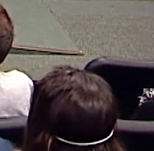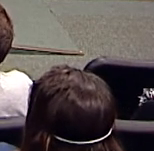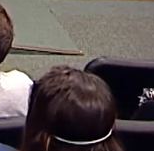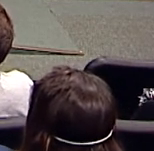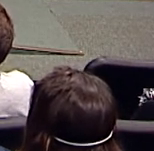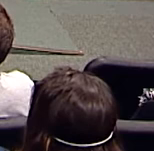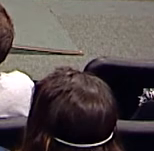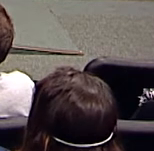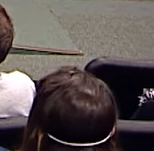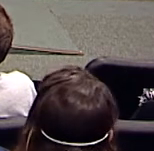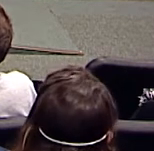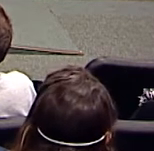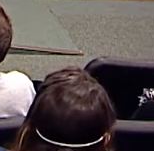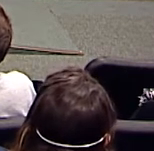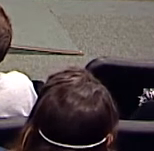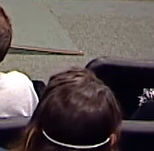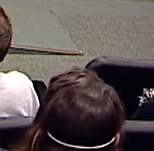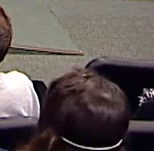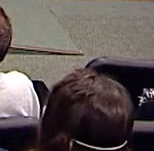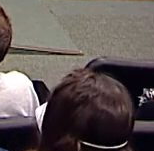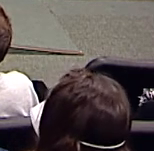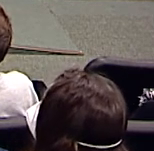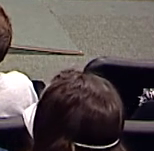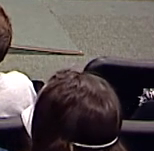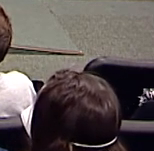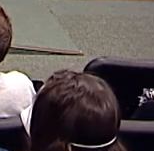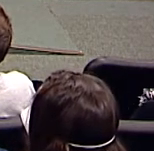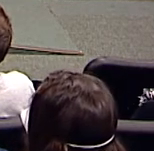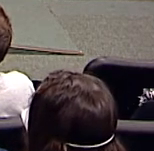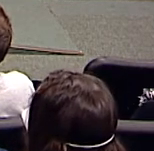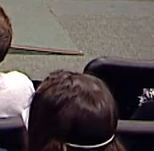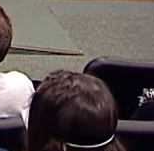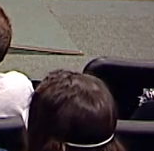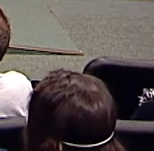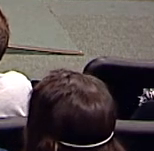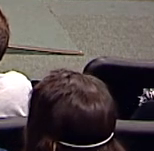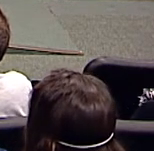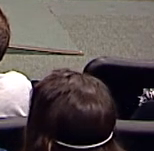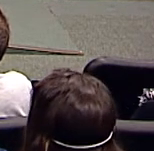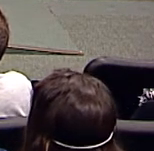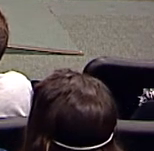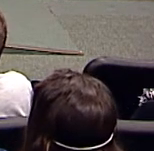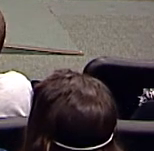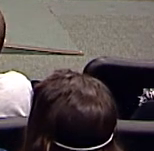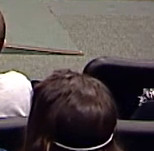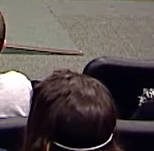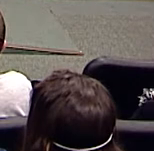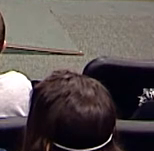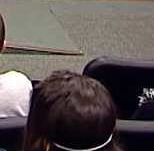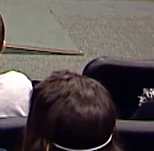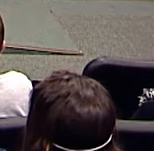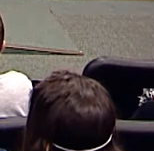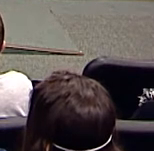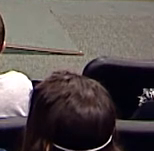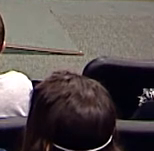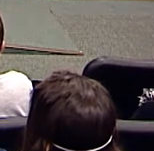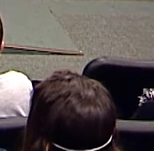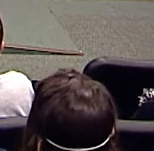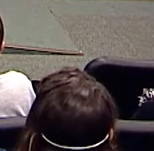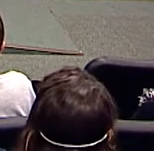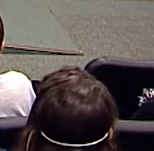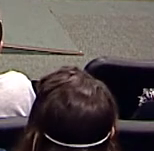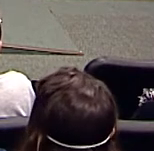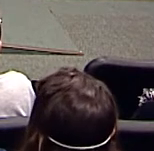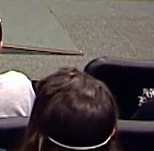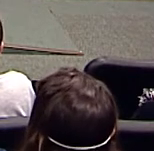homenagem ao movimento dos atingidos por barragens, o MAB. Um evento proposto pela excelentíssima senhora deputada estadual, Luciane